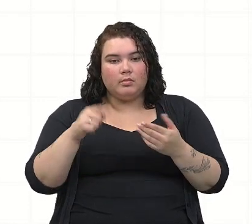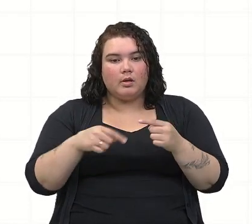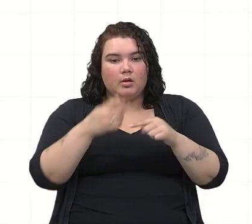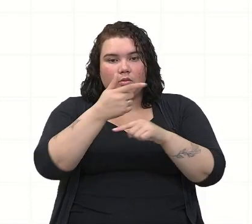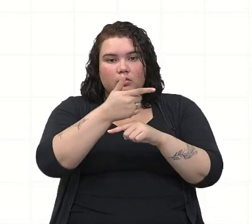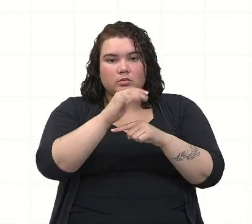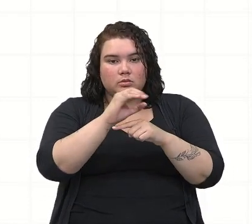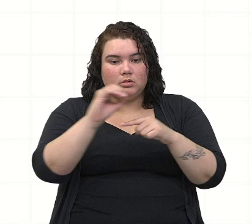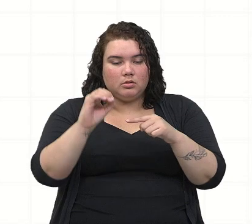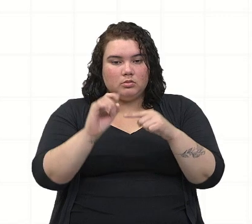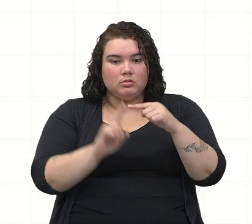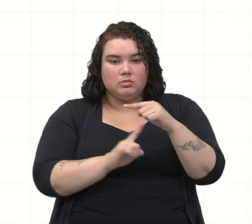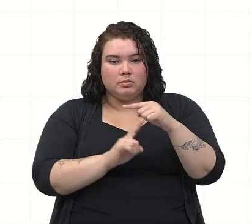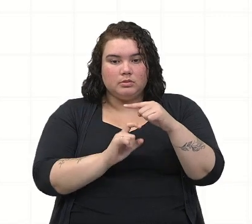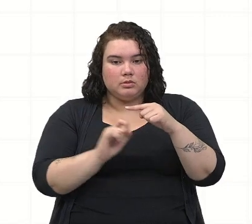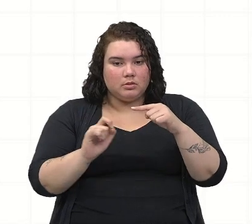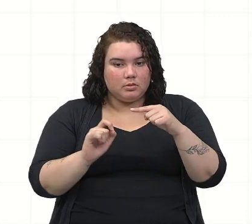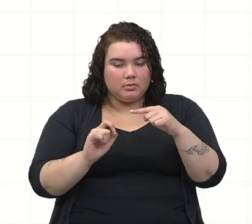100